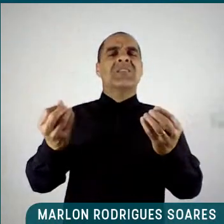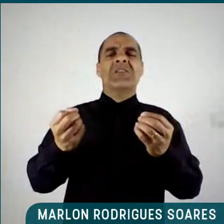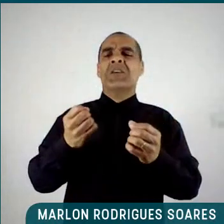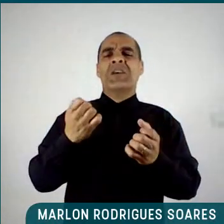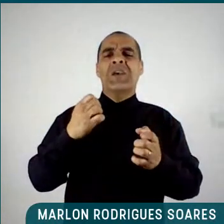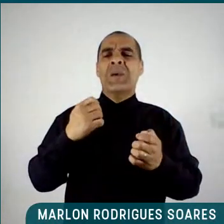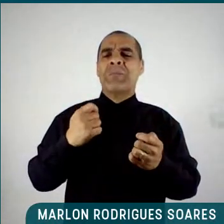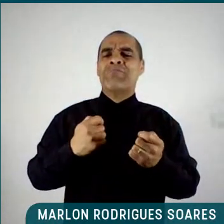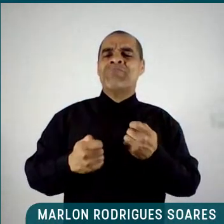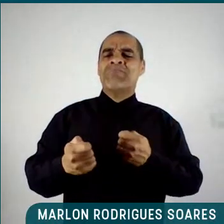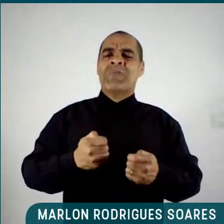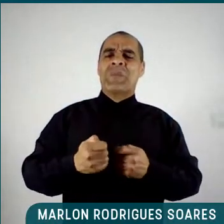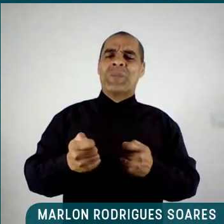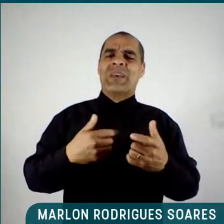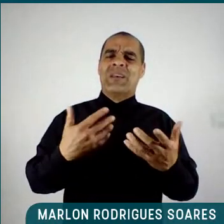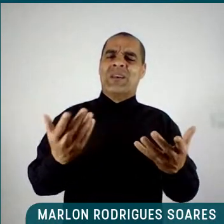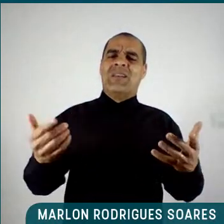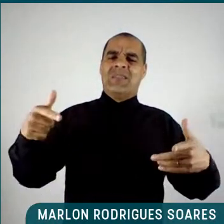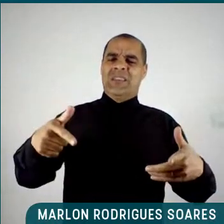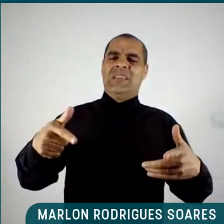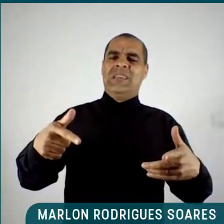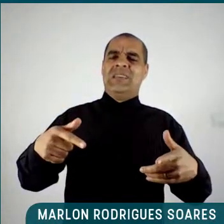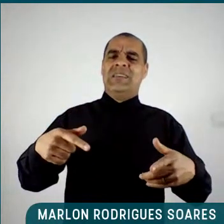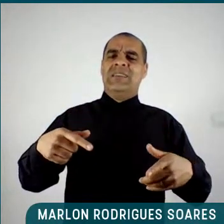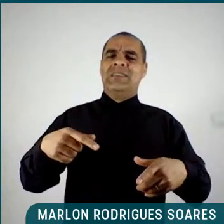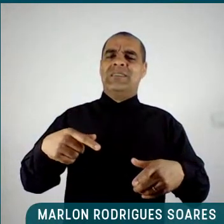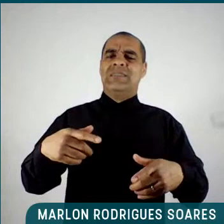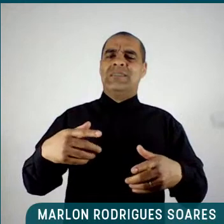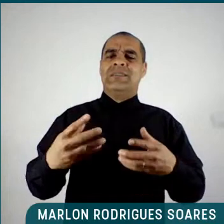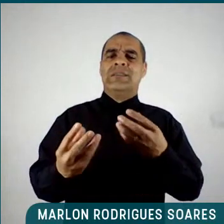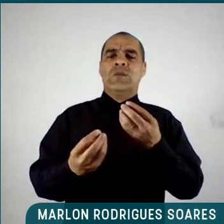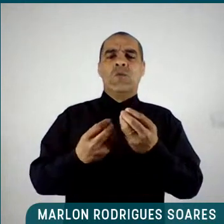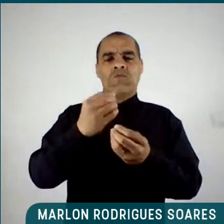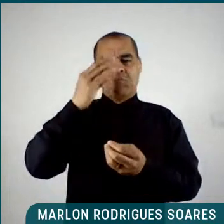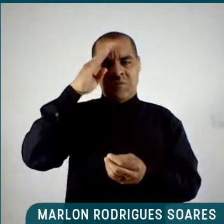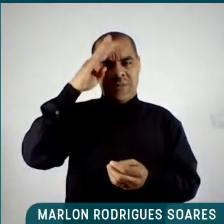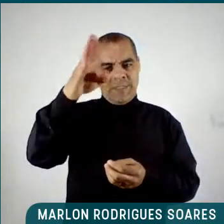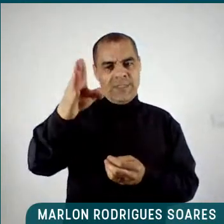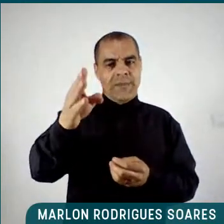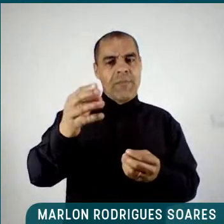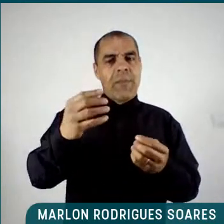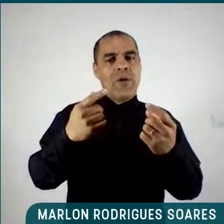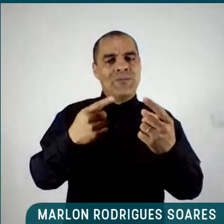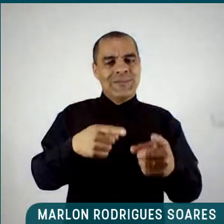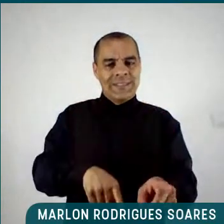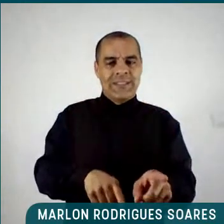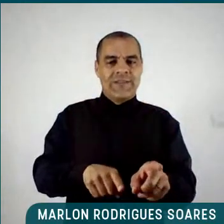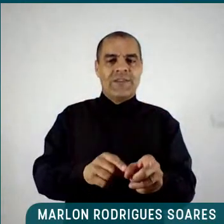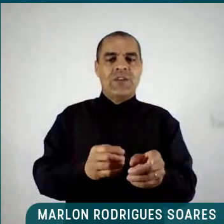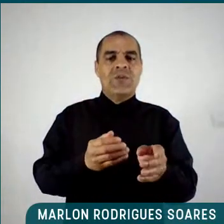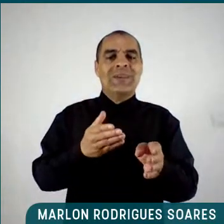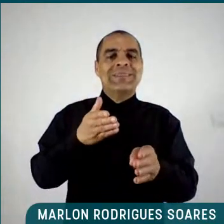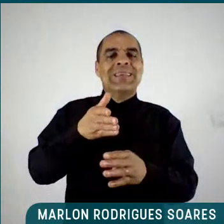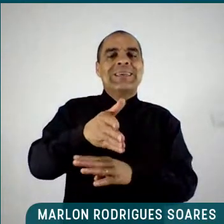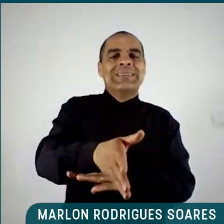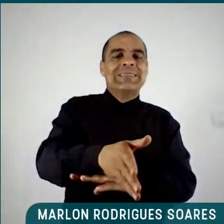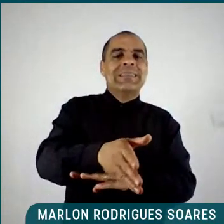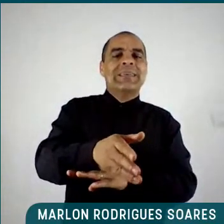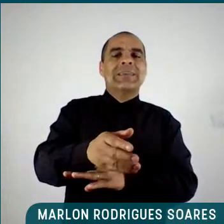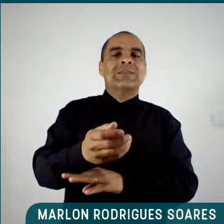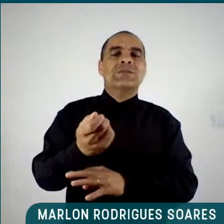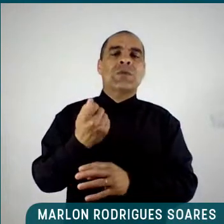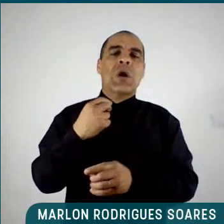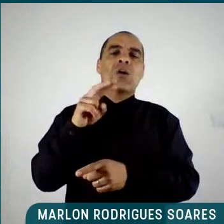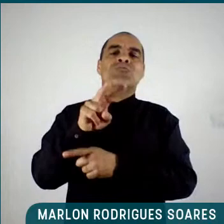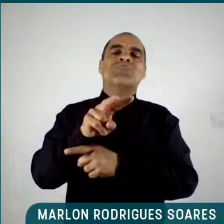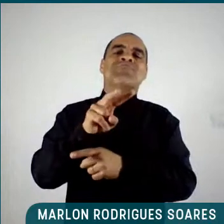that are previdência que não garante dismissing o 50% principal of their elemento, que é o employees. So acesso what sort of ao entrepreneurship is financiamento, that seja no